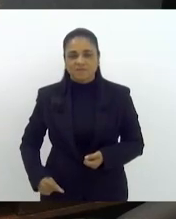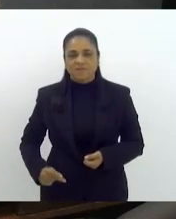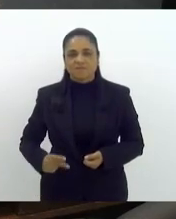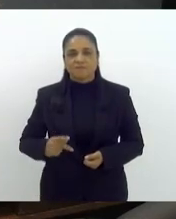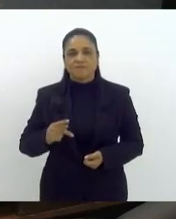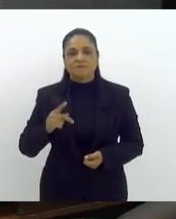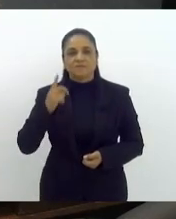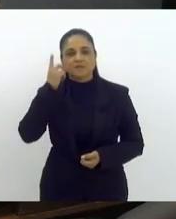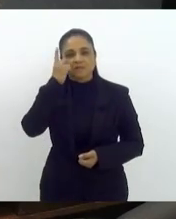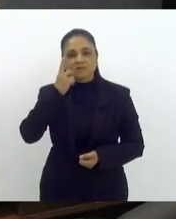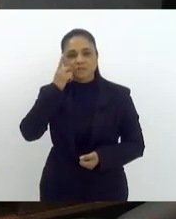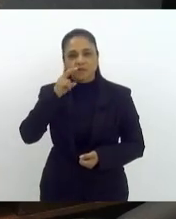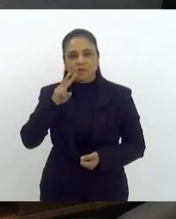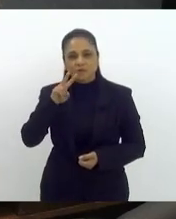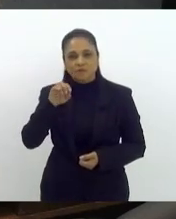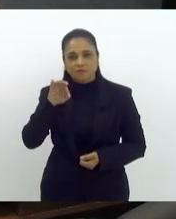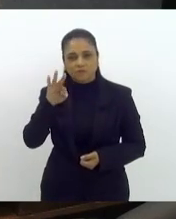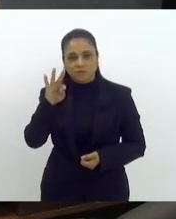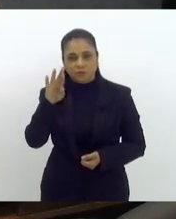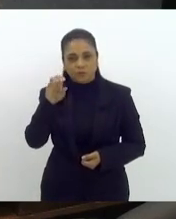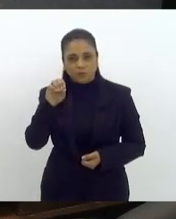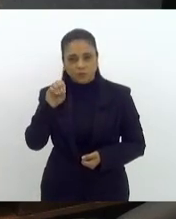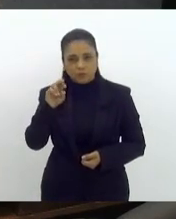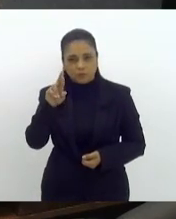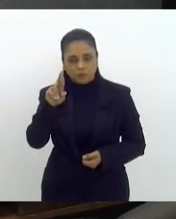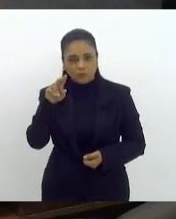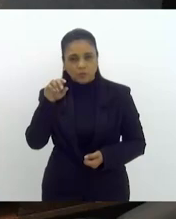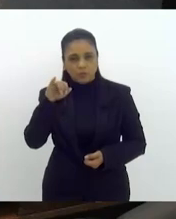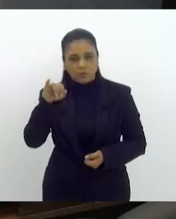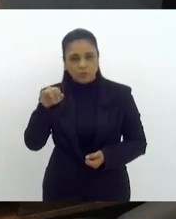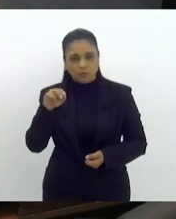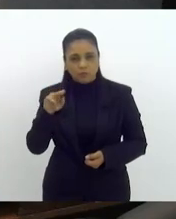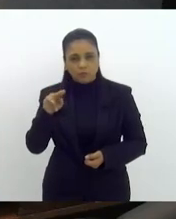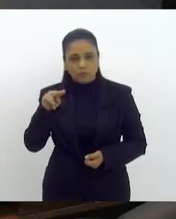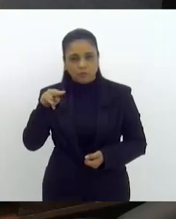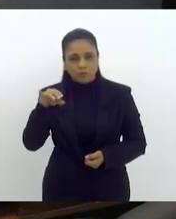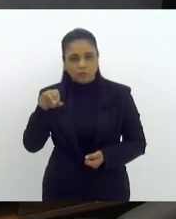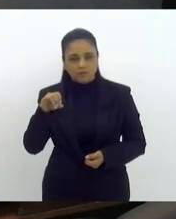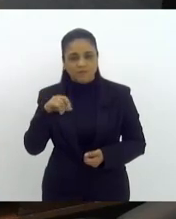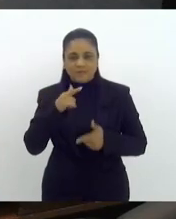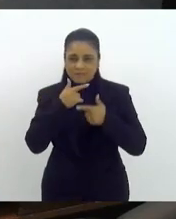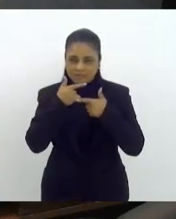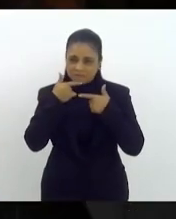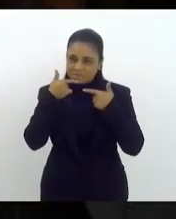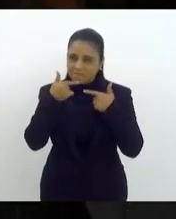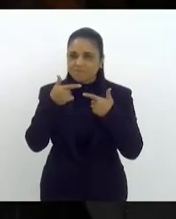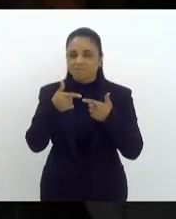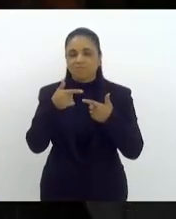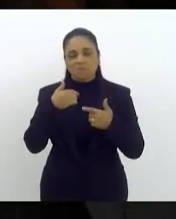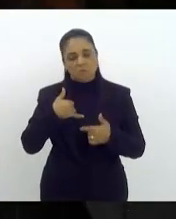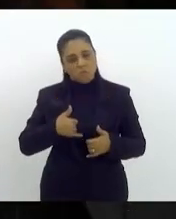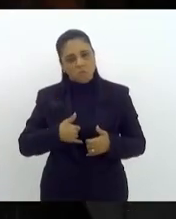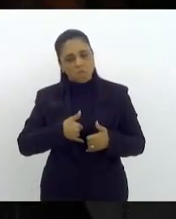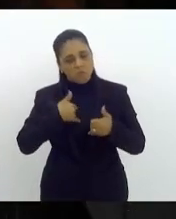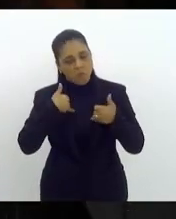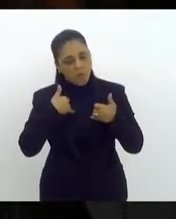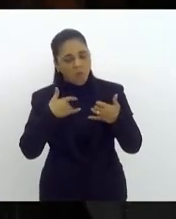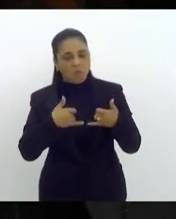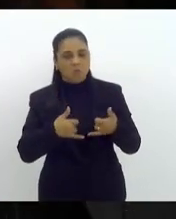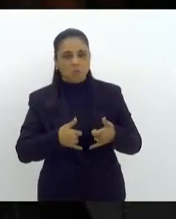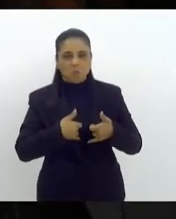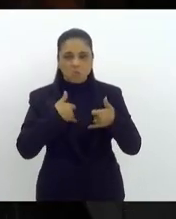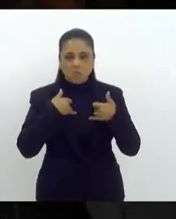Deputado Vitor Júnior essa simpatia que é vossa excelência muito me honra fazer uso da palavra